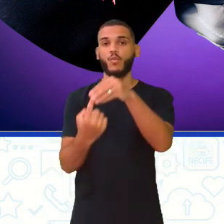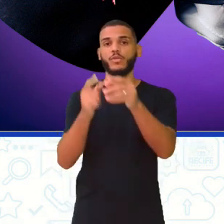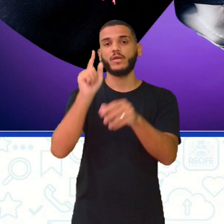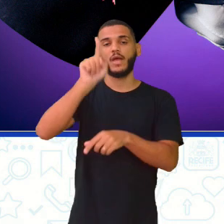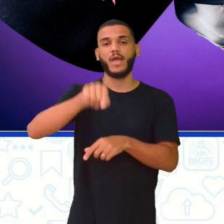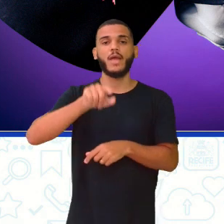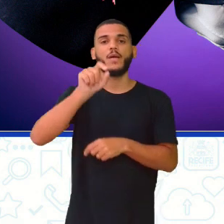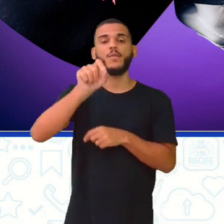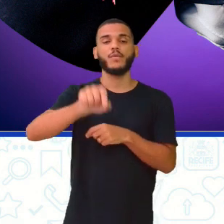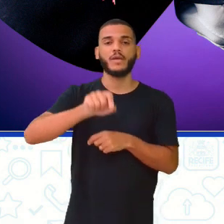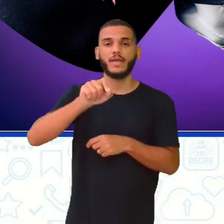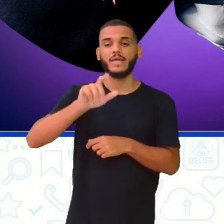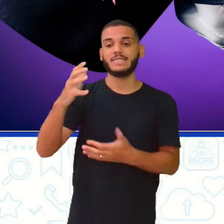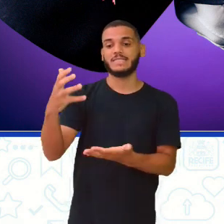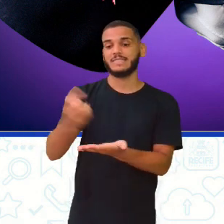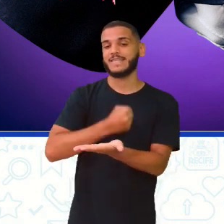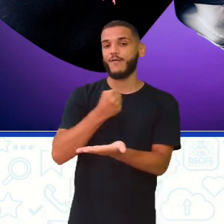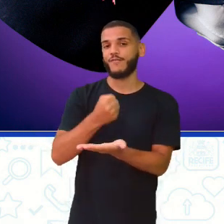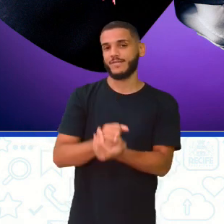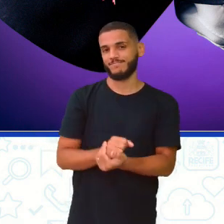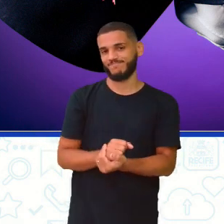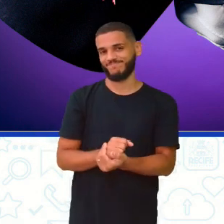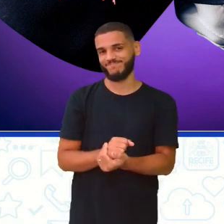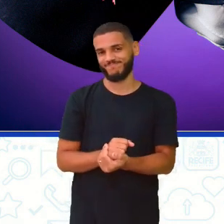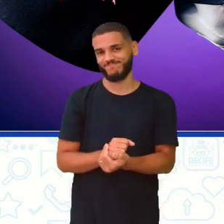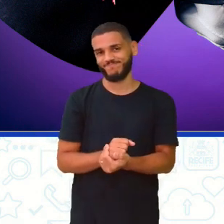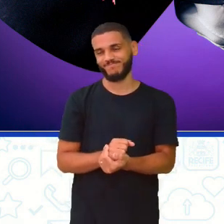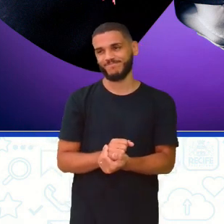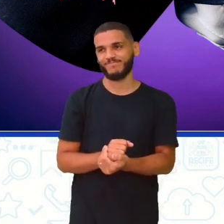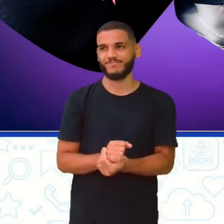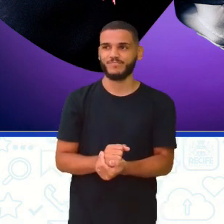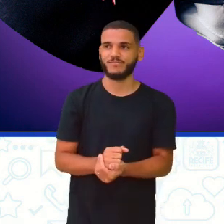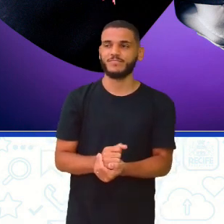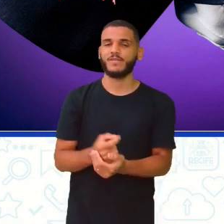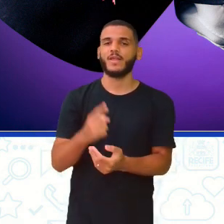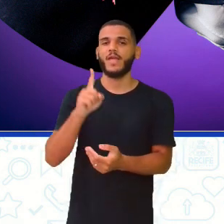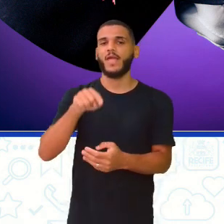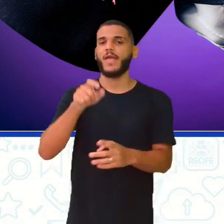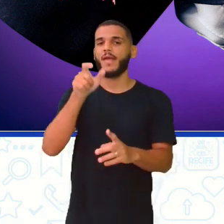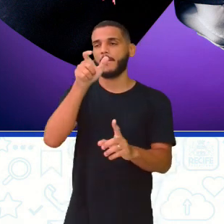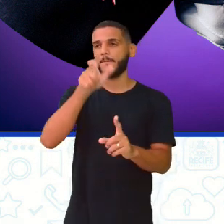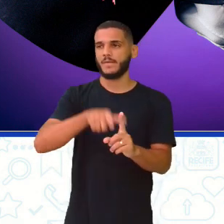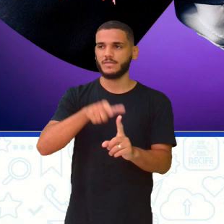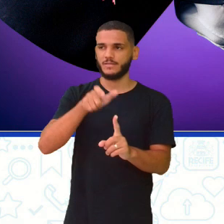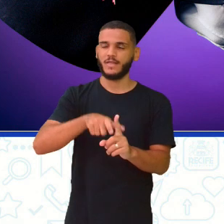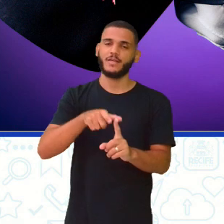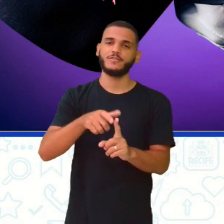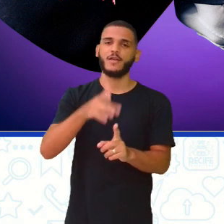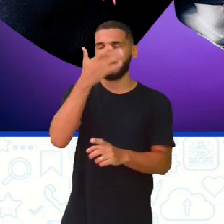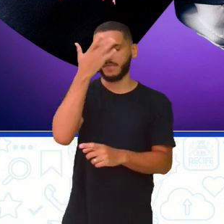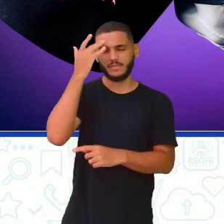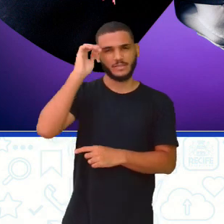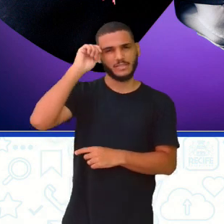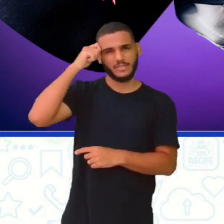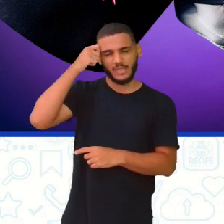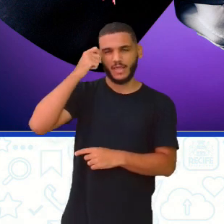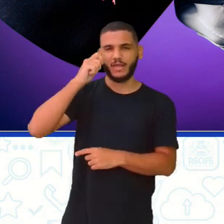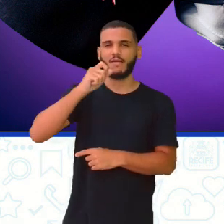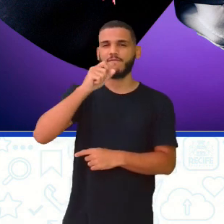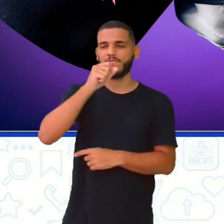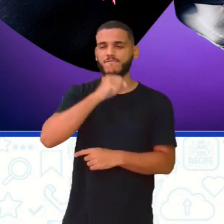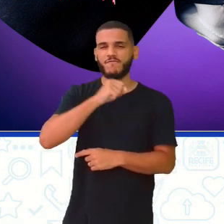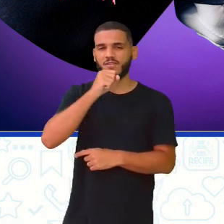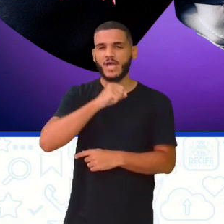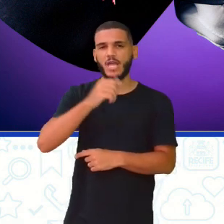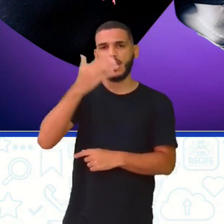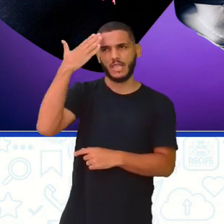salvar o protagonista branco. É aquele personagem, aquela pessoa negra mais velha, que é sábia,